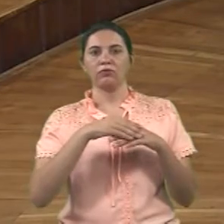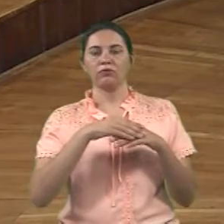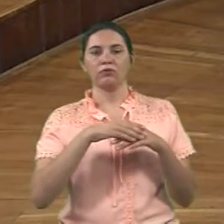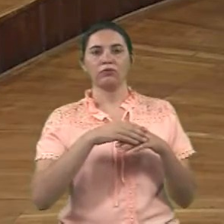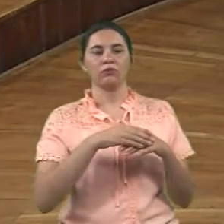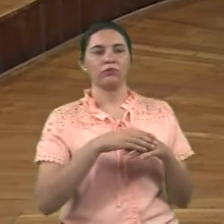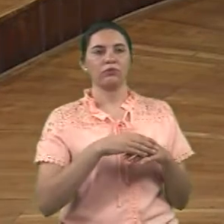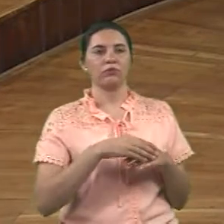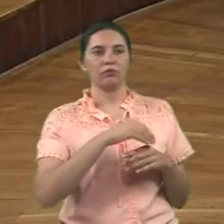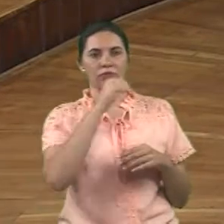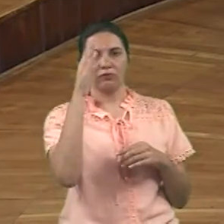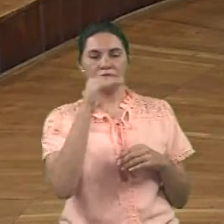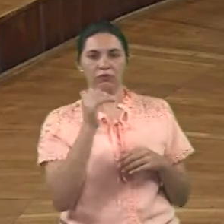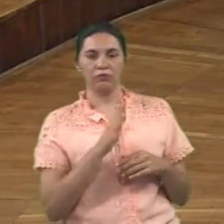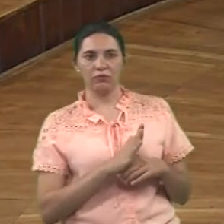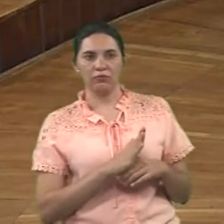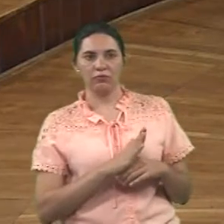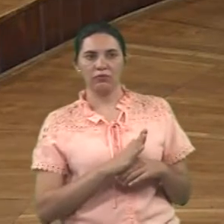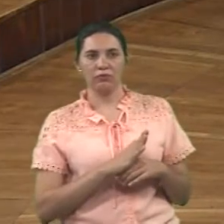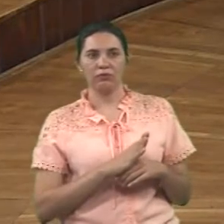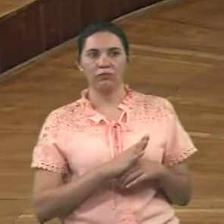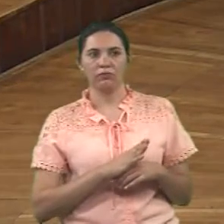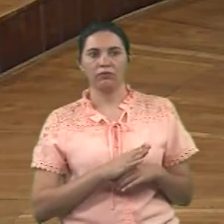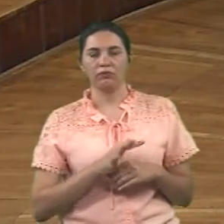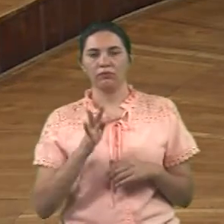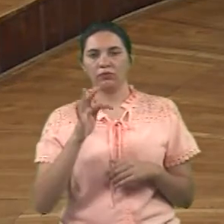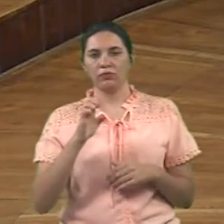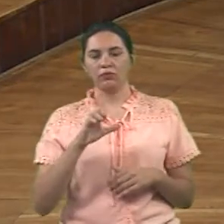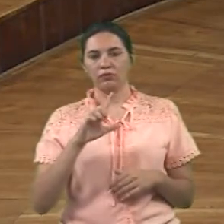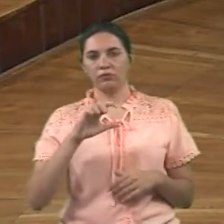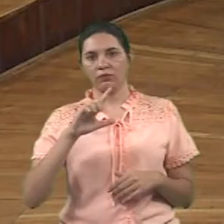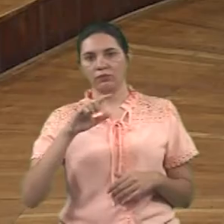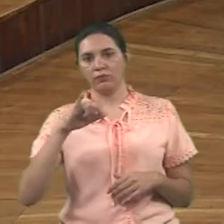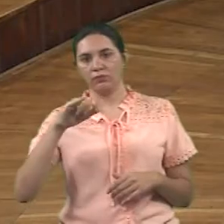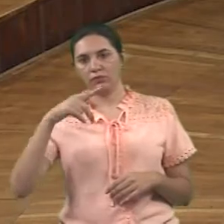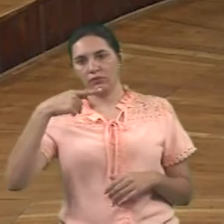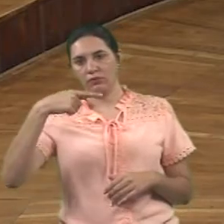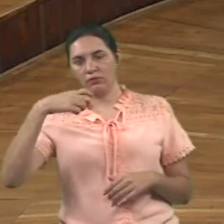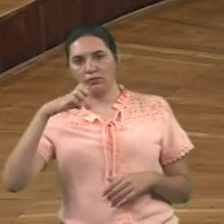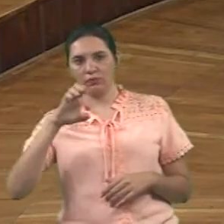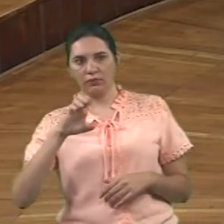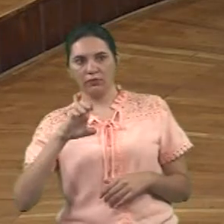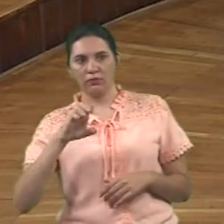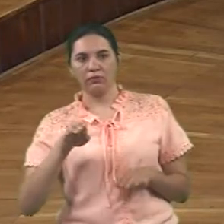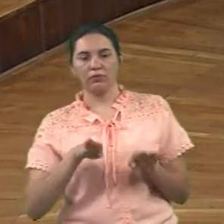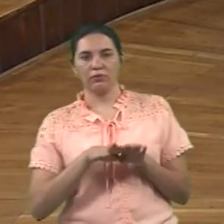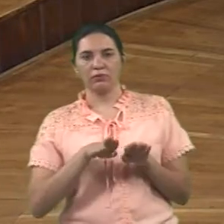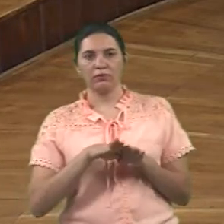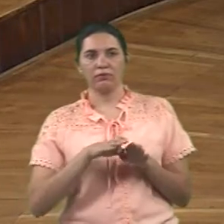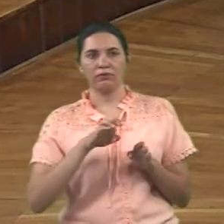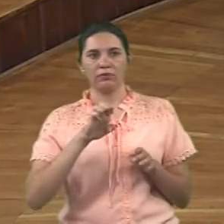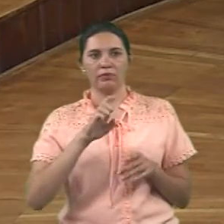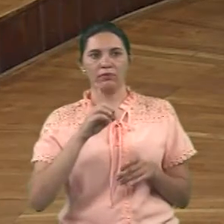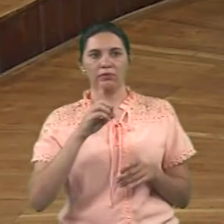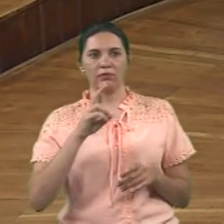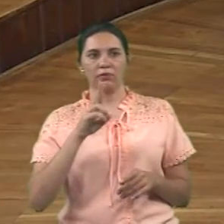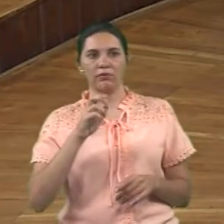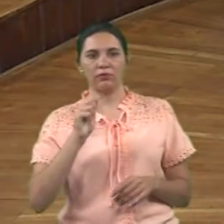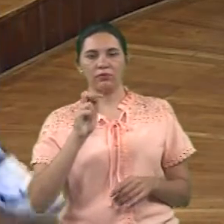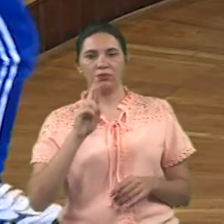da categoria infantil até 12 anos o Filipe da Costa Santos e o Eduardo Kenji